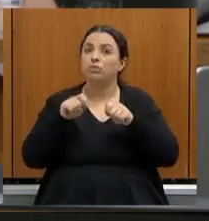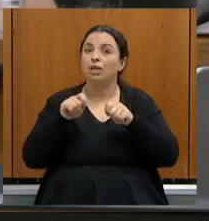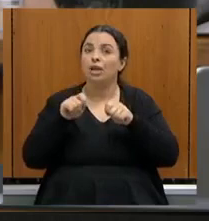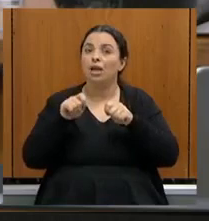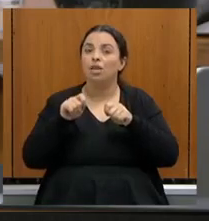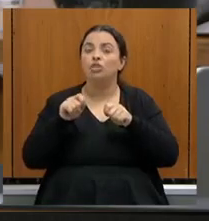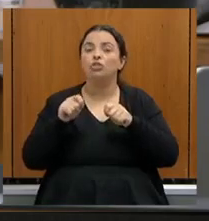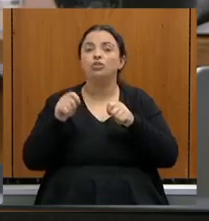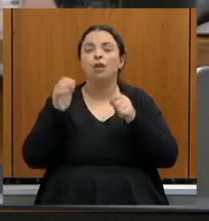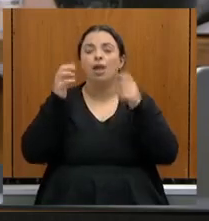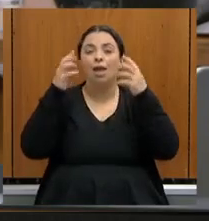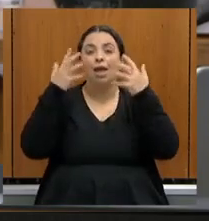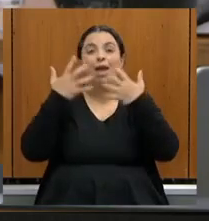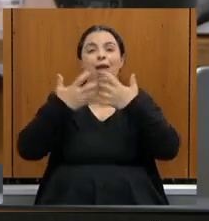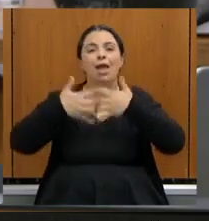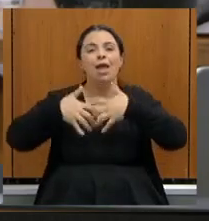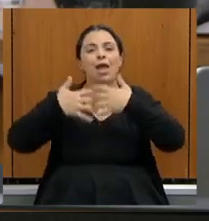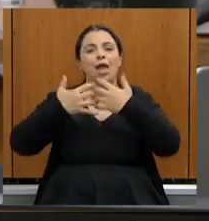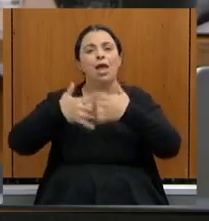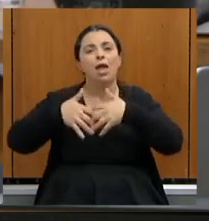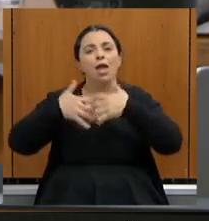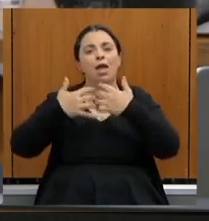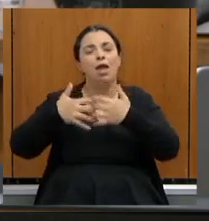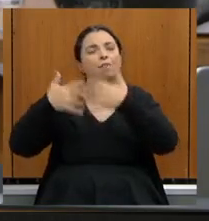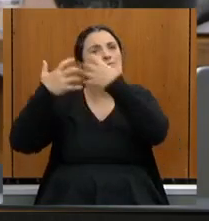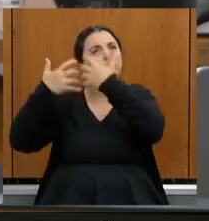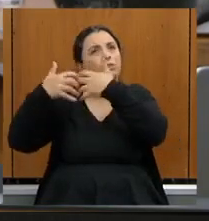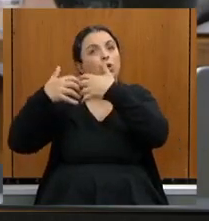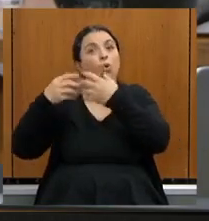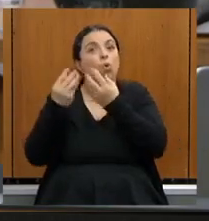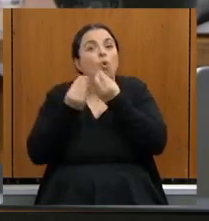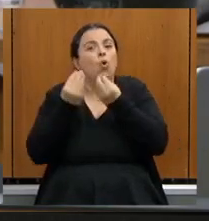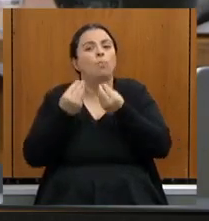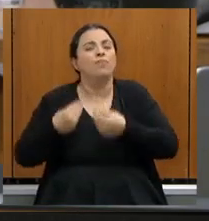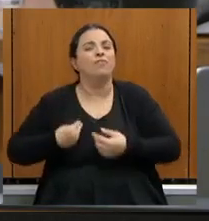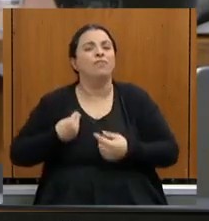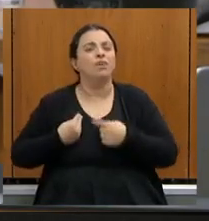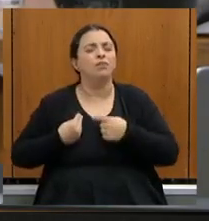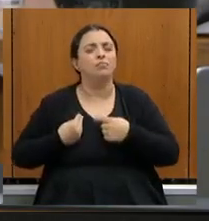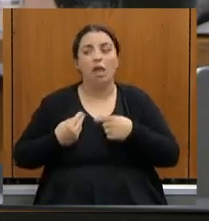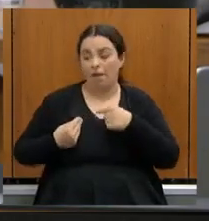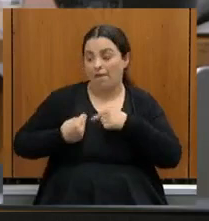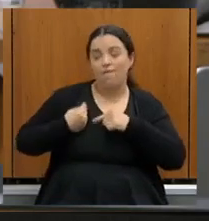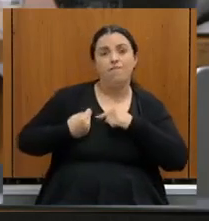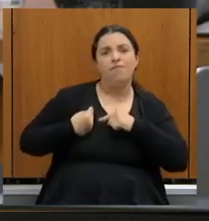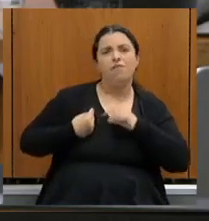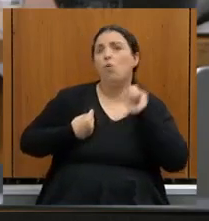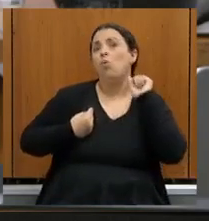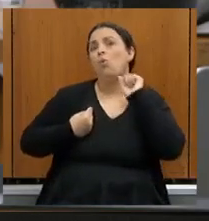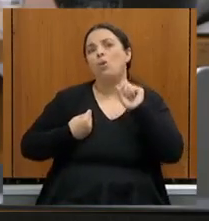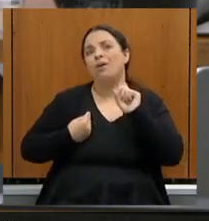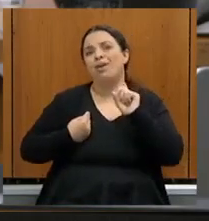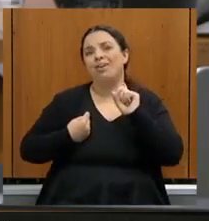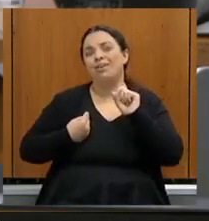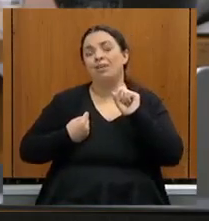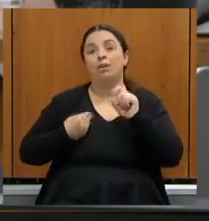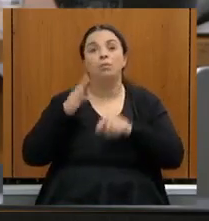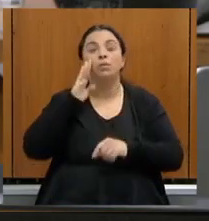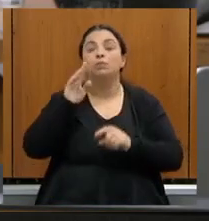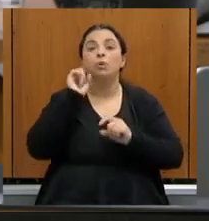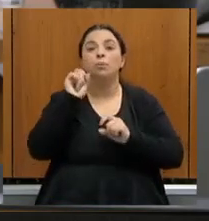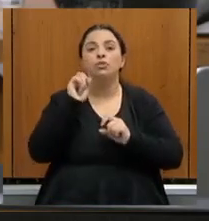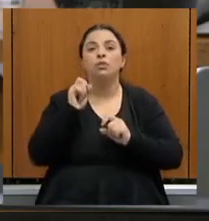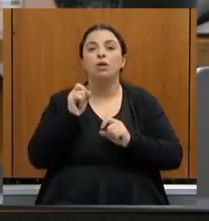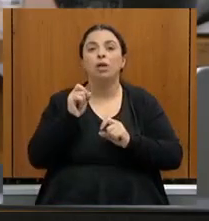reflexão sobre o viver sobre como viver e sobretudo como reinventar-se